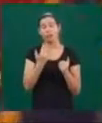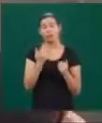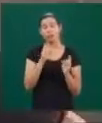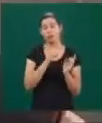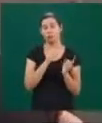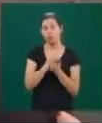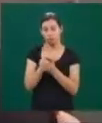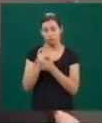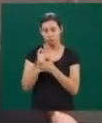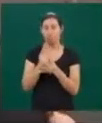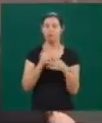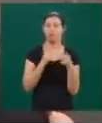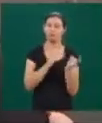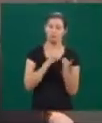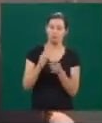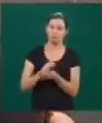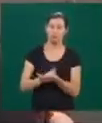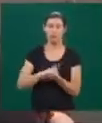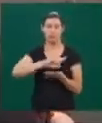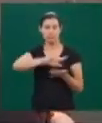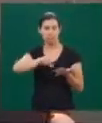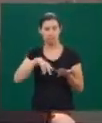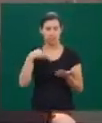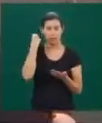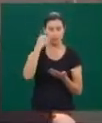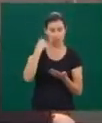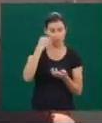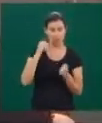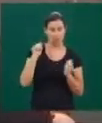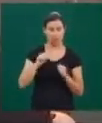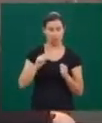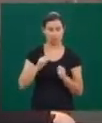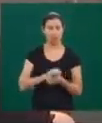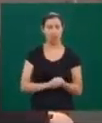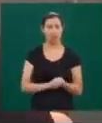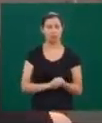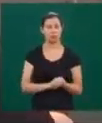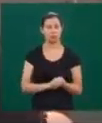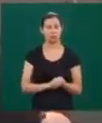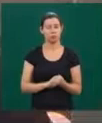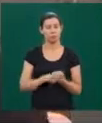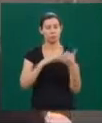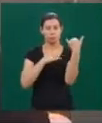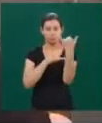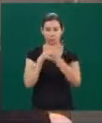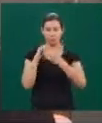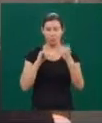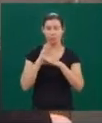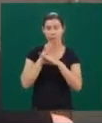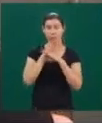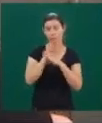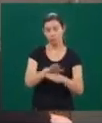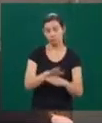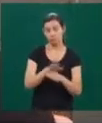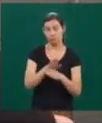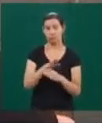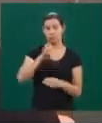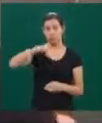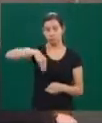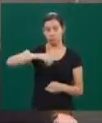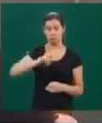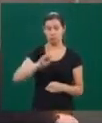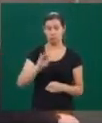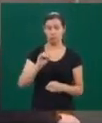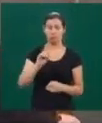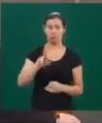aqui. Tem tirolesa, escalada, né, alguns brinquedos, enfim, que trabalham muito essa questão motora, né,